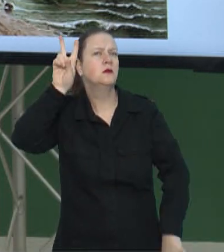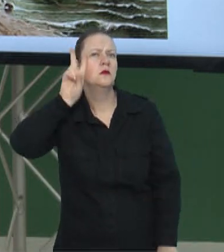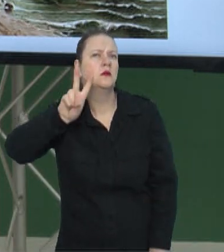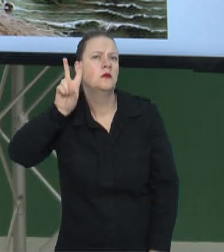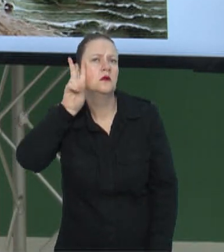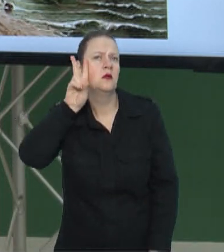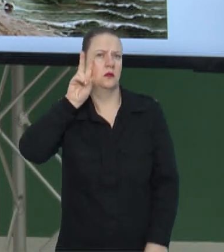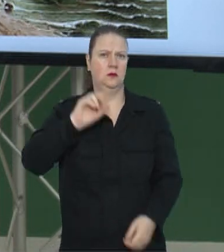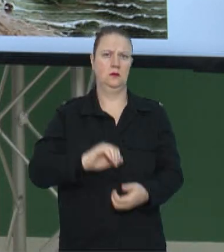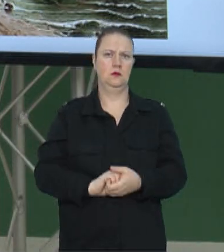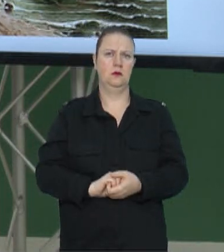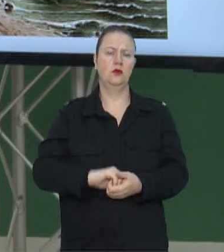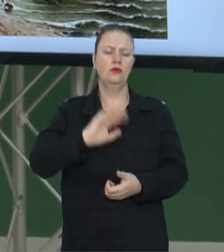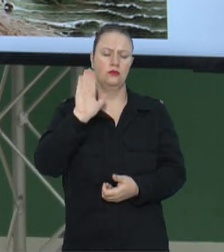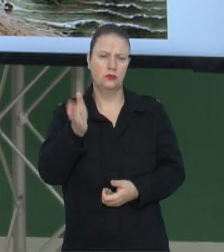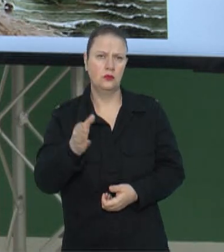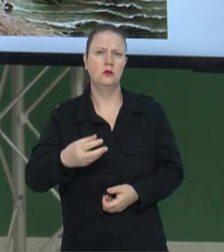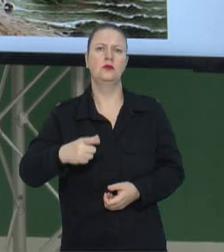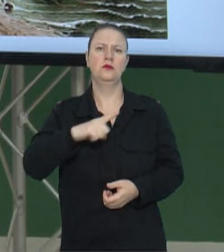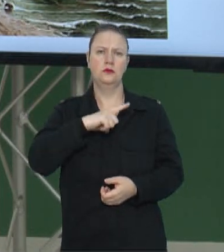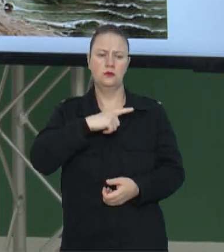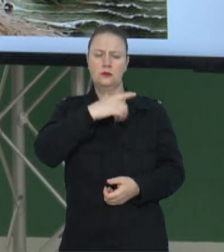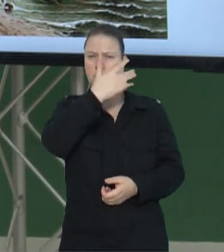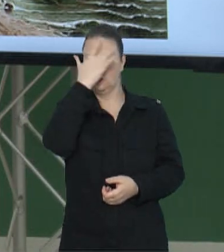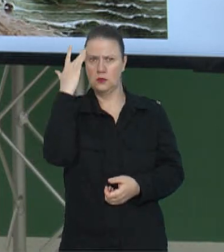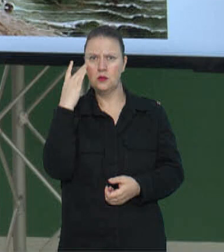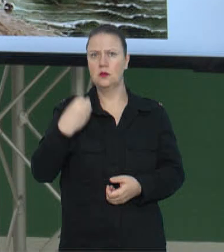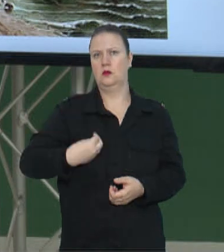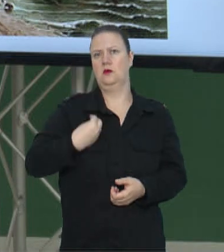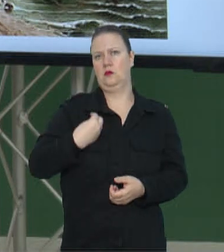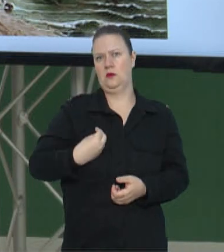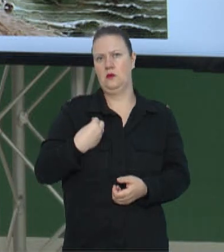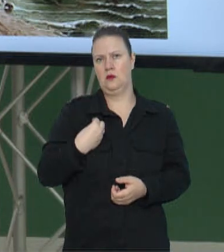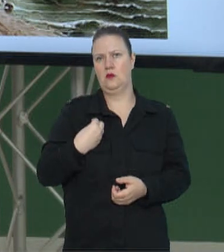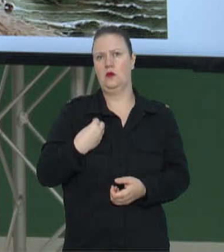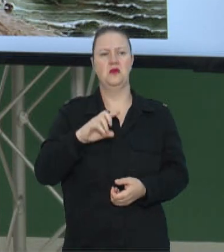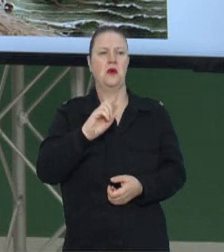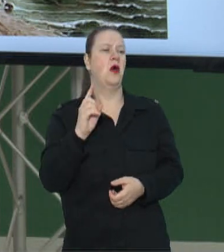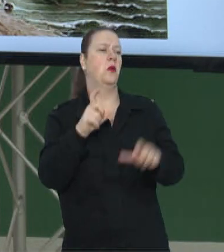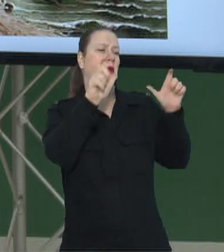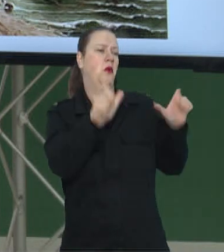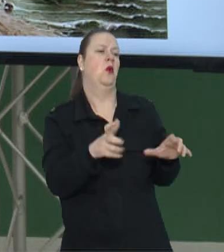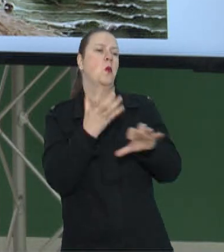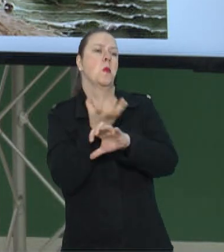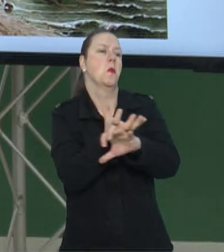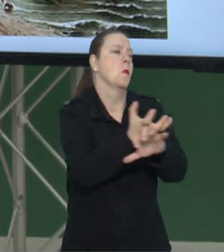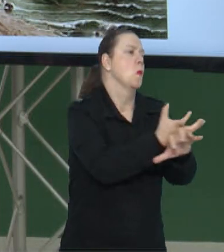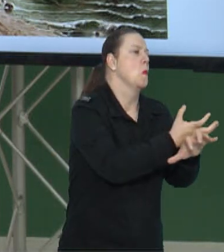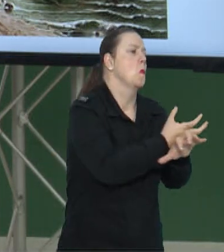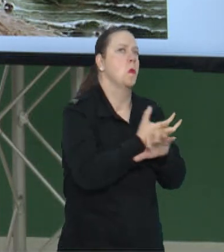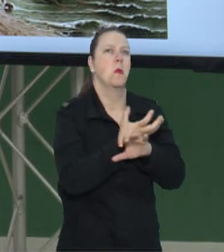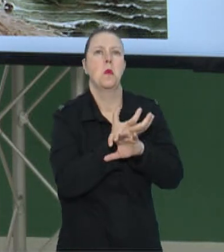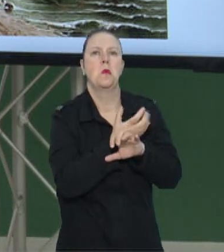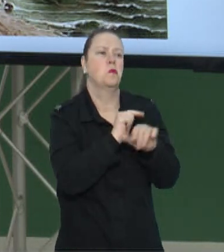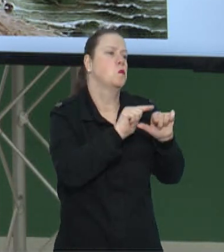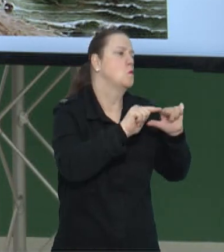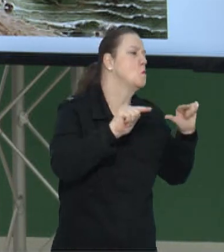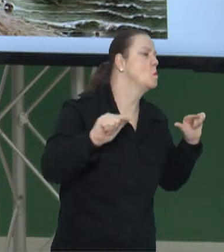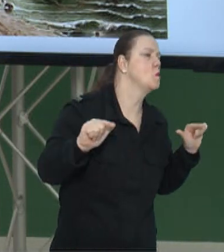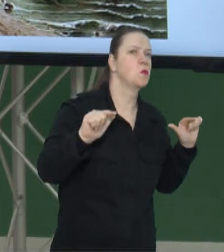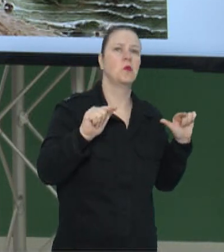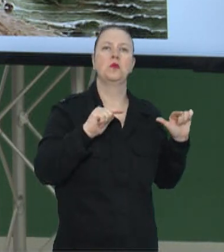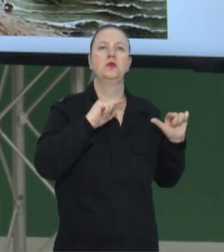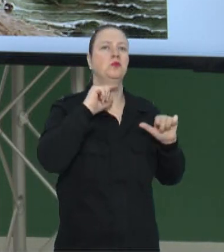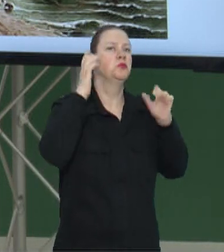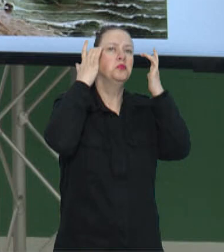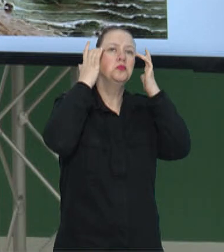Já existiam pessoas vivendo aqui, não era um lugar vazio e os colonizadores chegaram e aí foram descobrindo